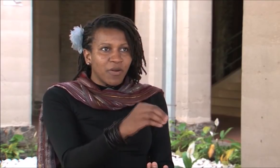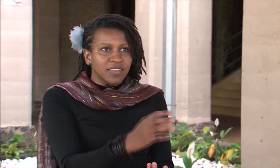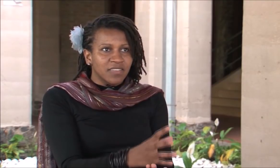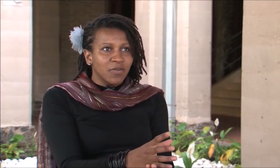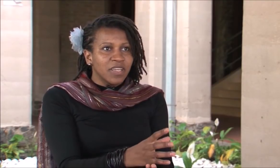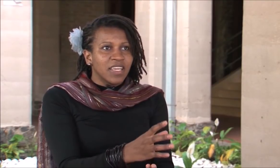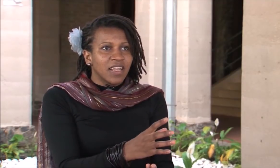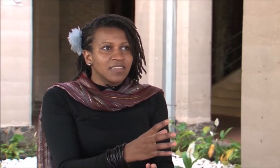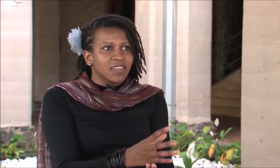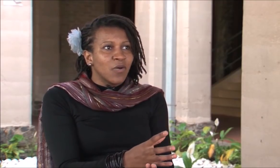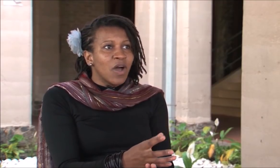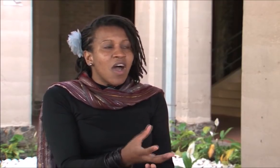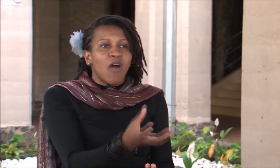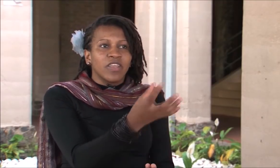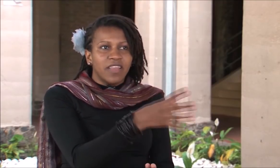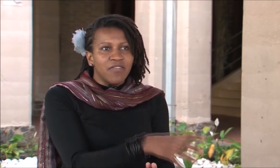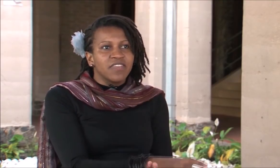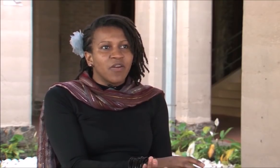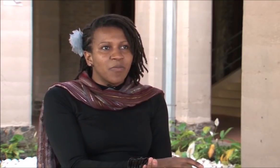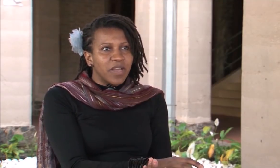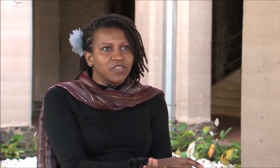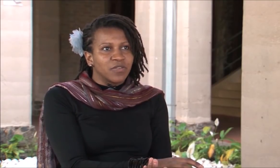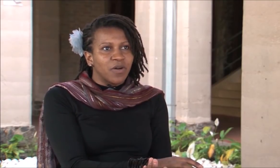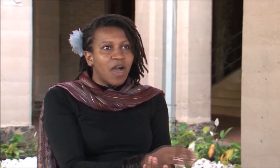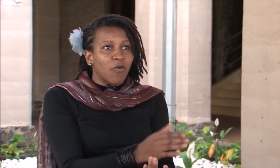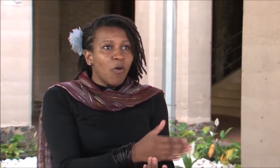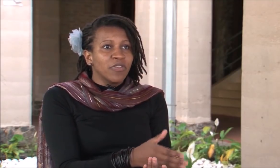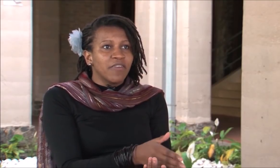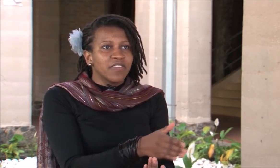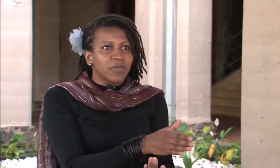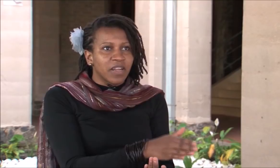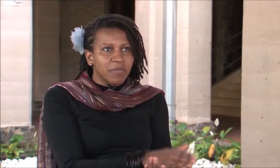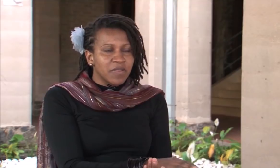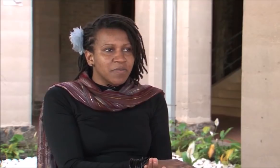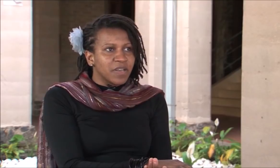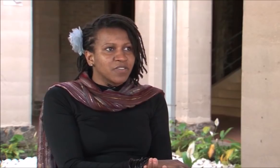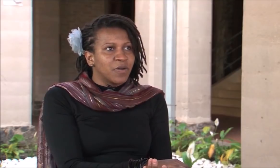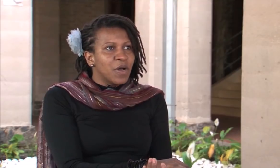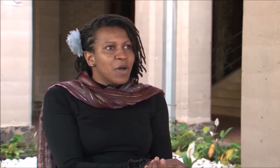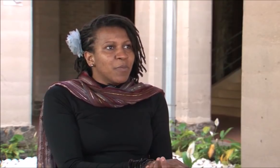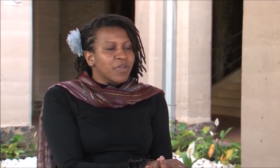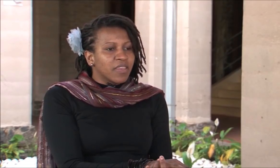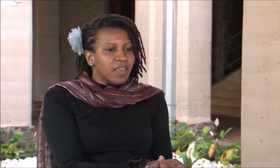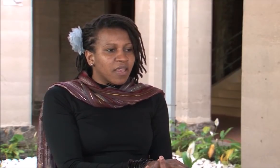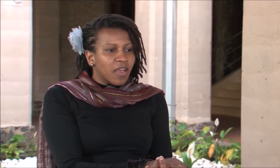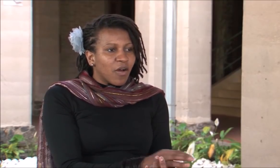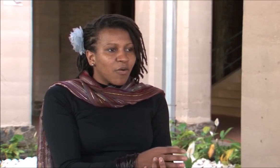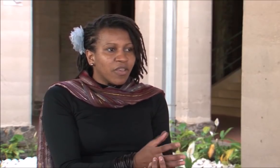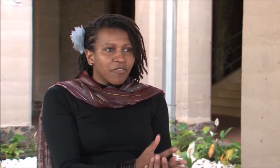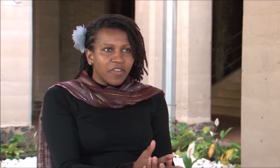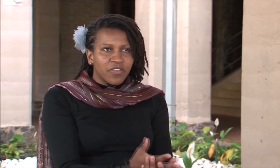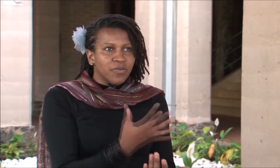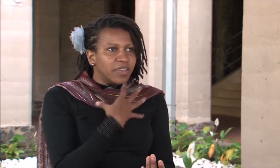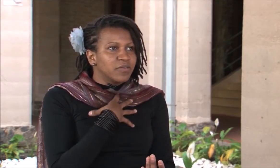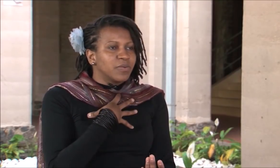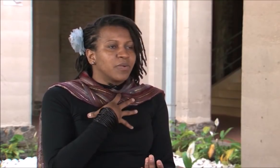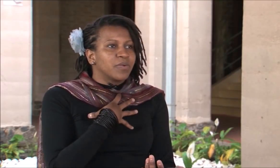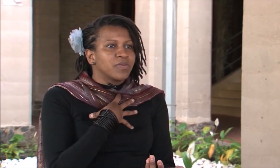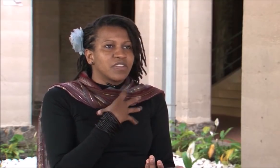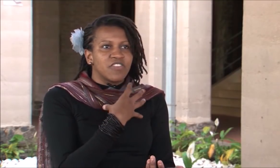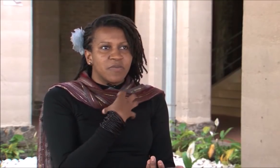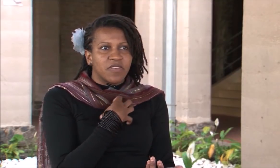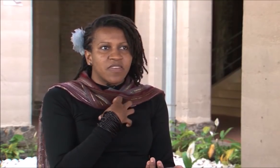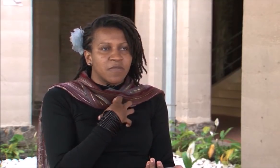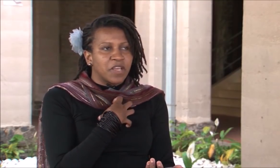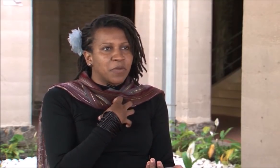da população em relação ao que deve ser um médico, ao como deve ser um tratamento médico. Porque o que eu vejo, tanto